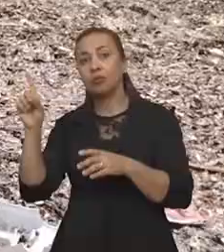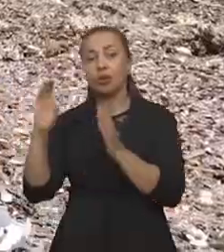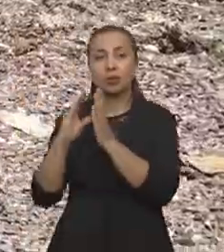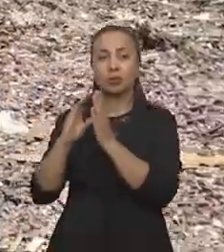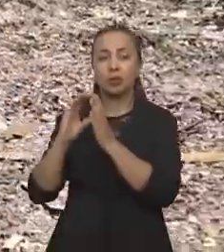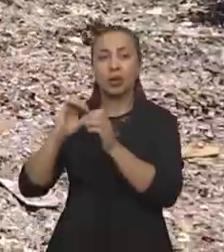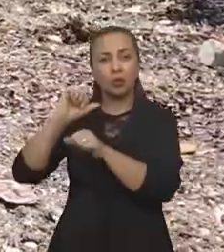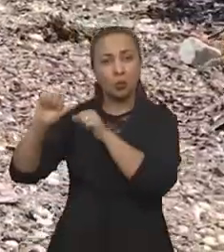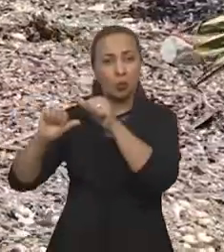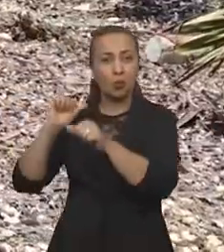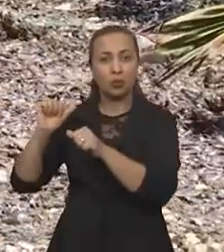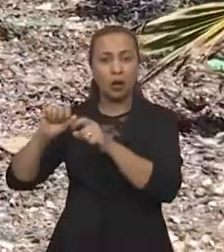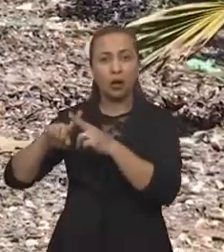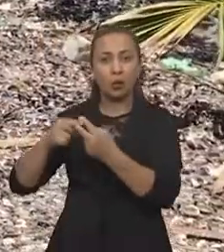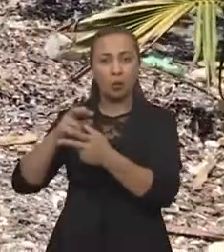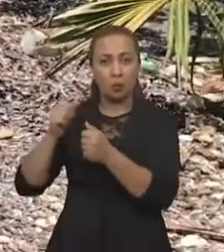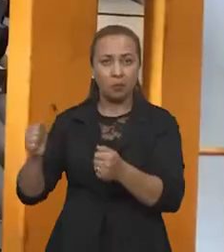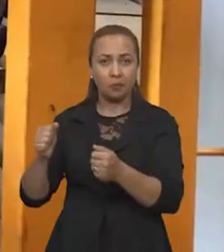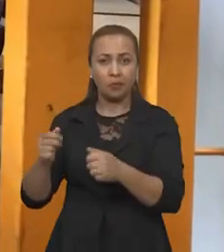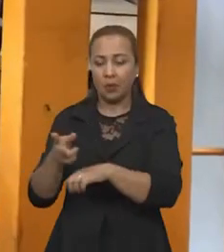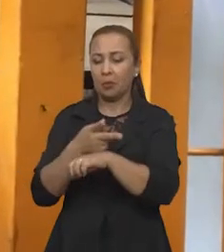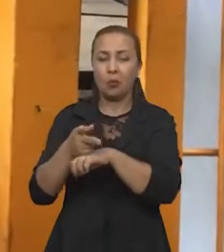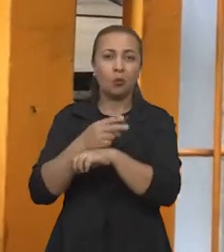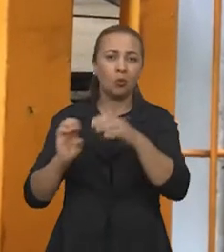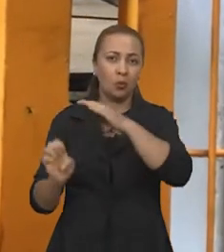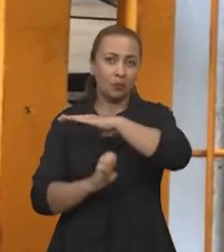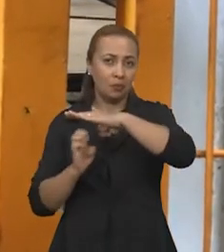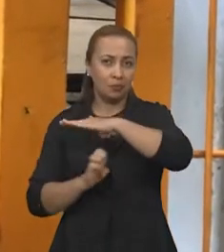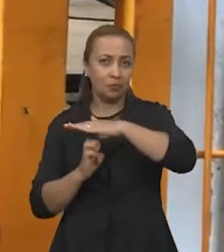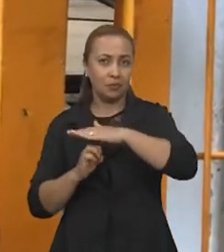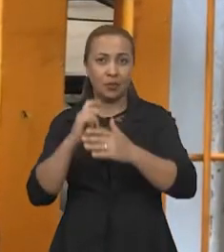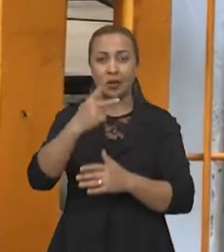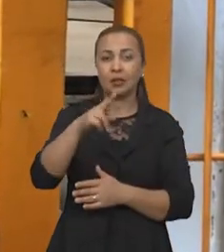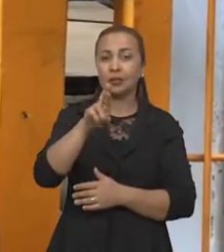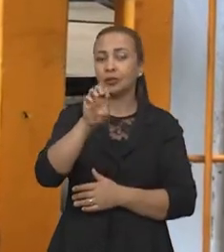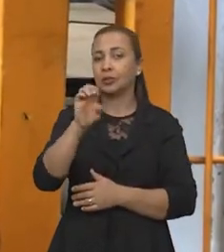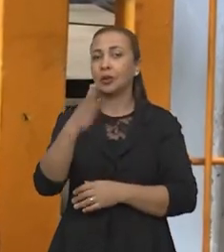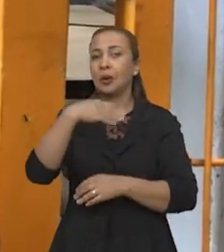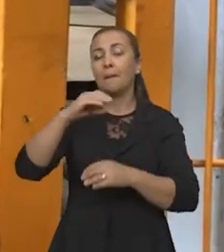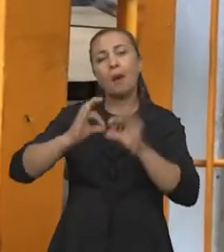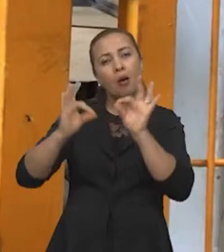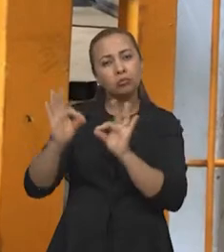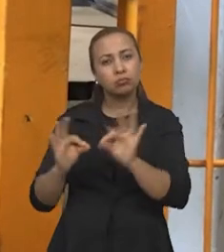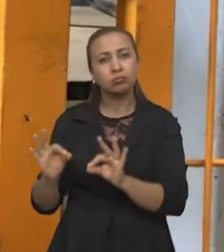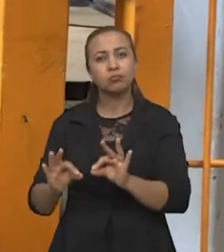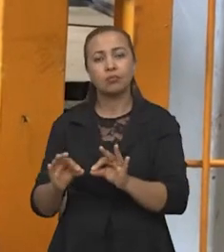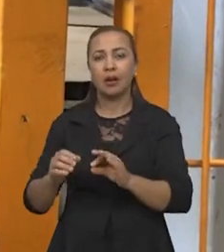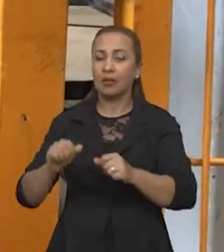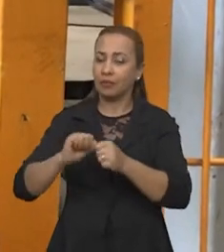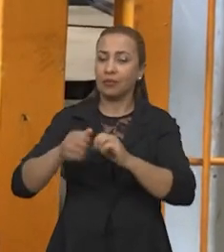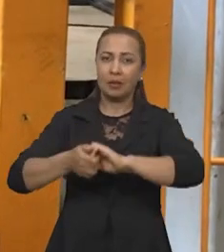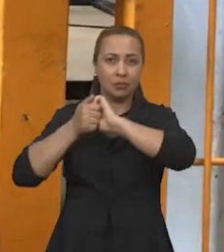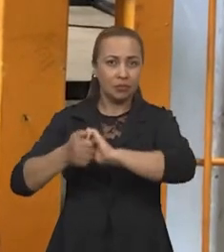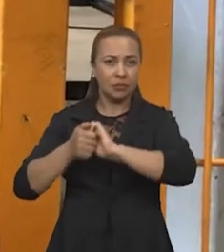da comunidade para transformar realmente no produto. E aí fomos atrás de empresas de pré-moldados para fazer essa